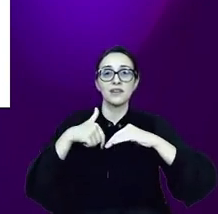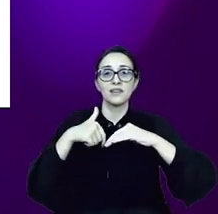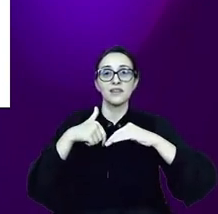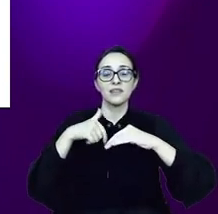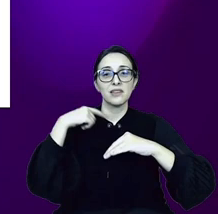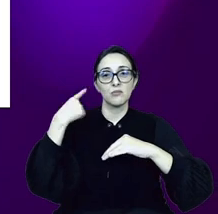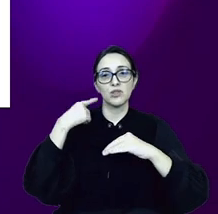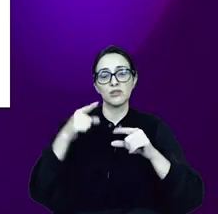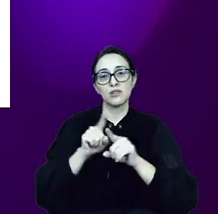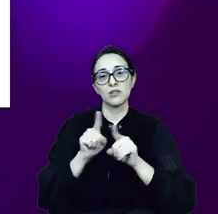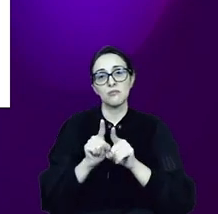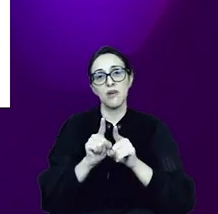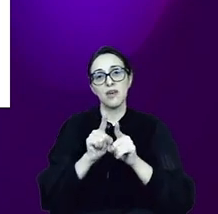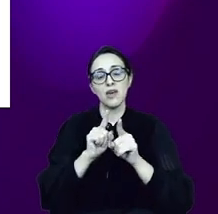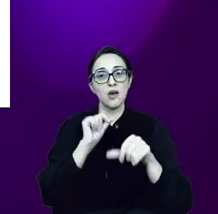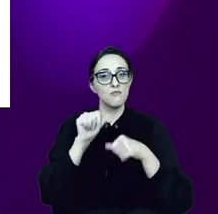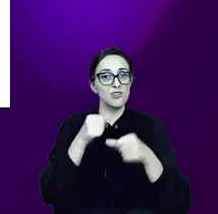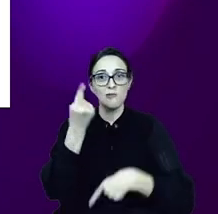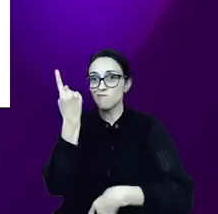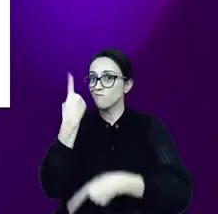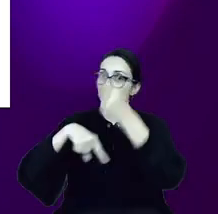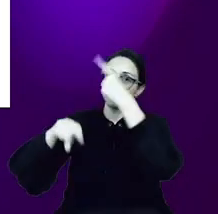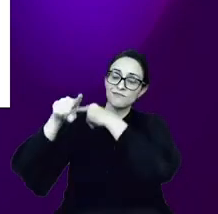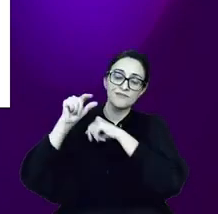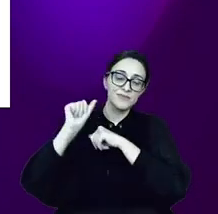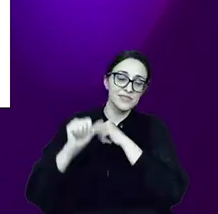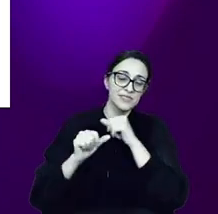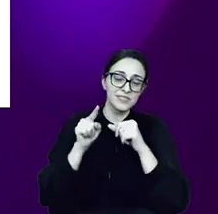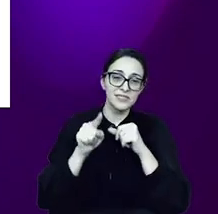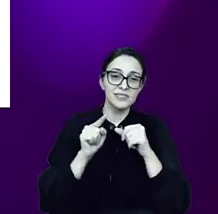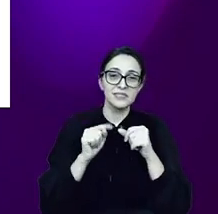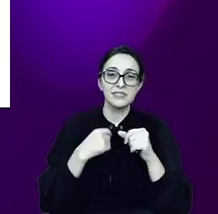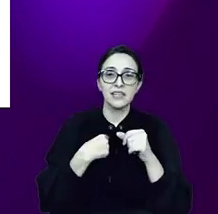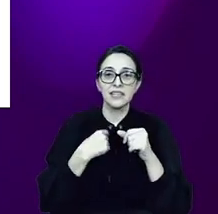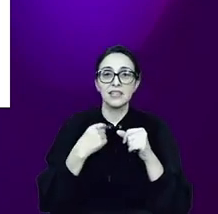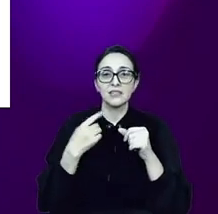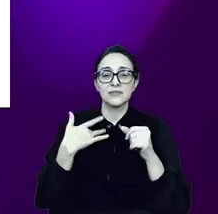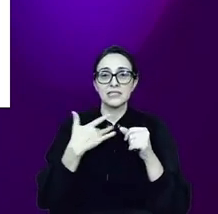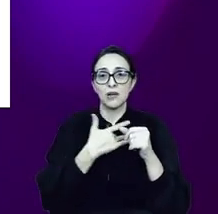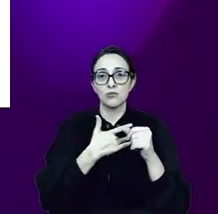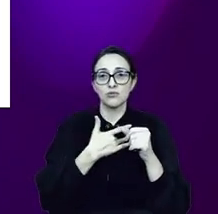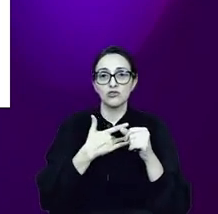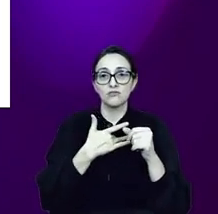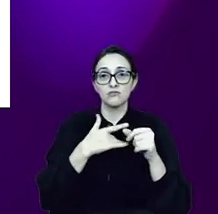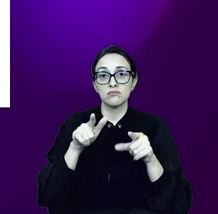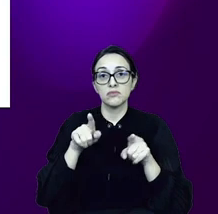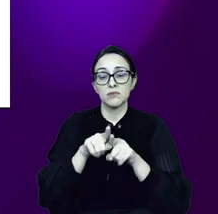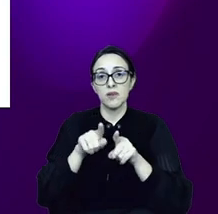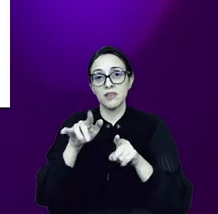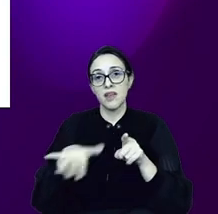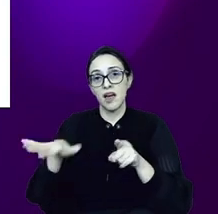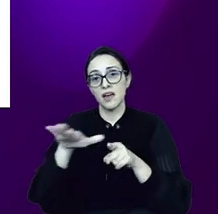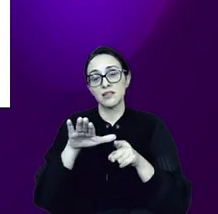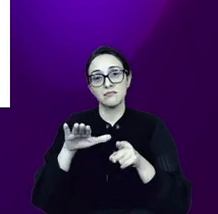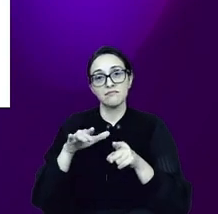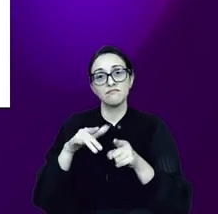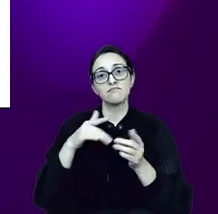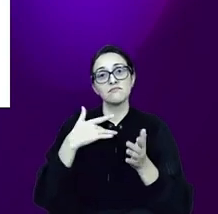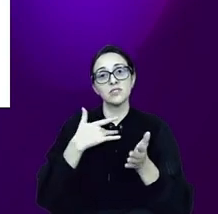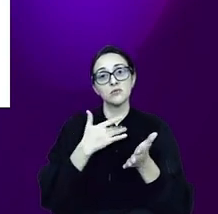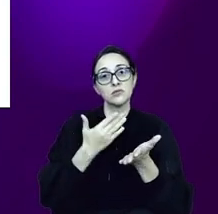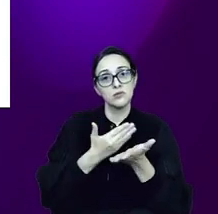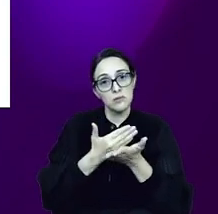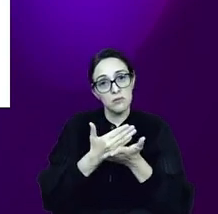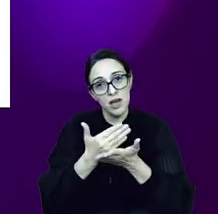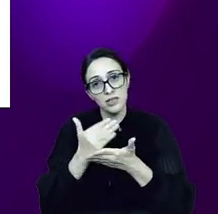já uma mudança de paradigma em visão da relevância que essa doença tem, e a autoridades da saúde pública têm começado, ainda de